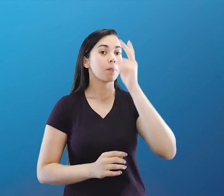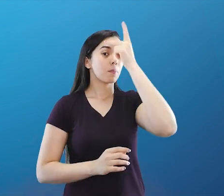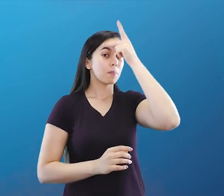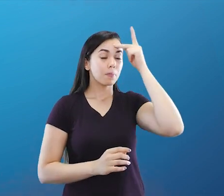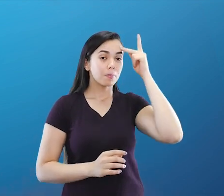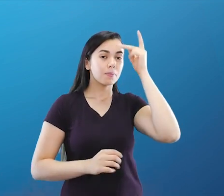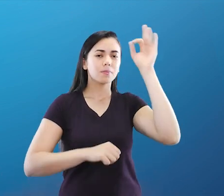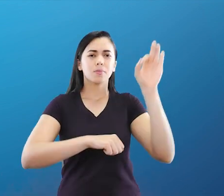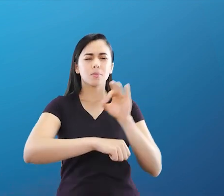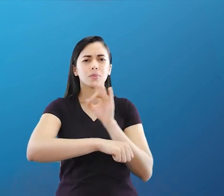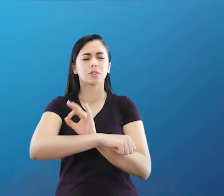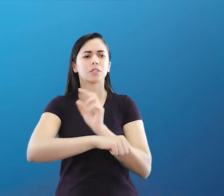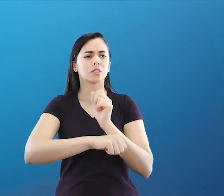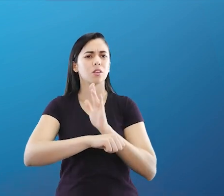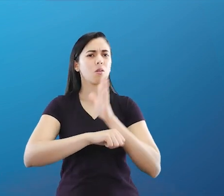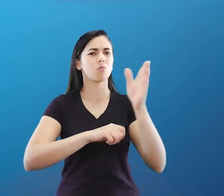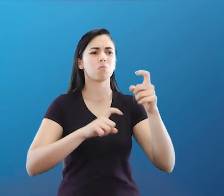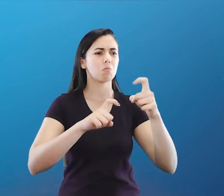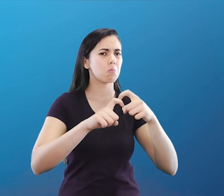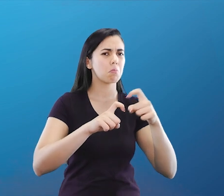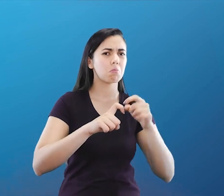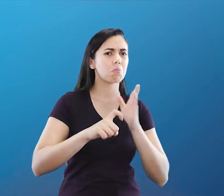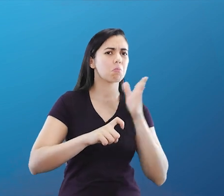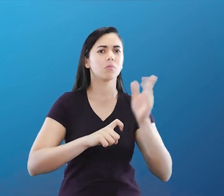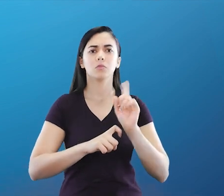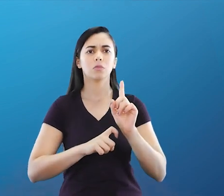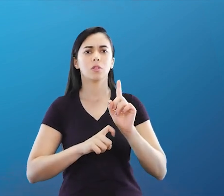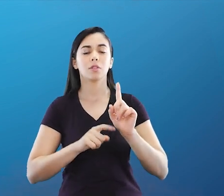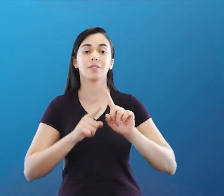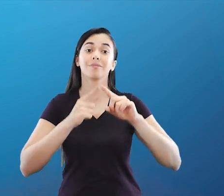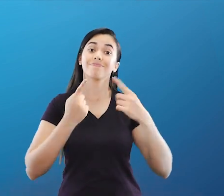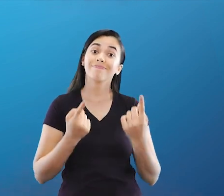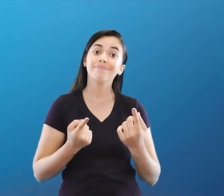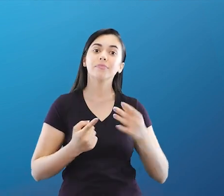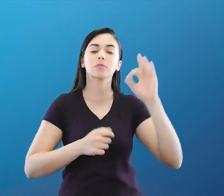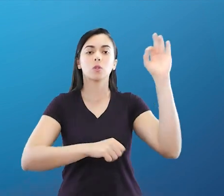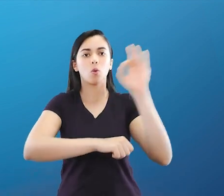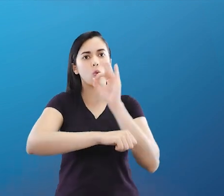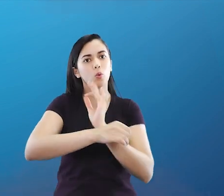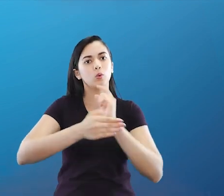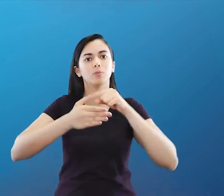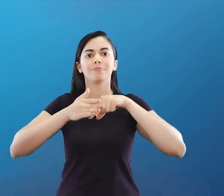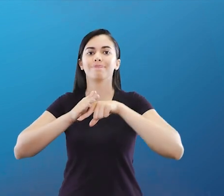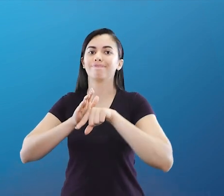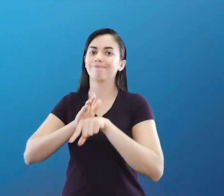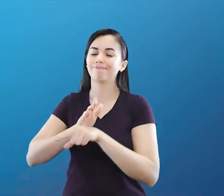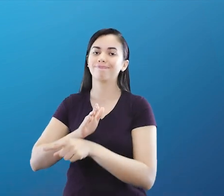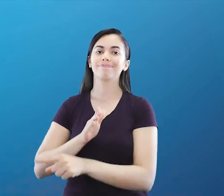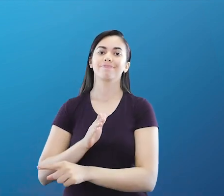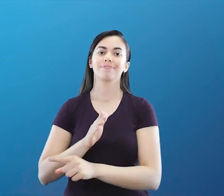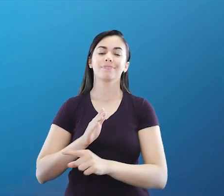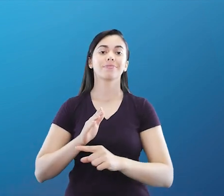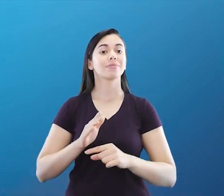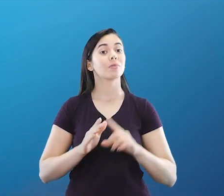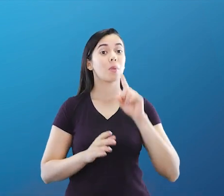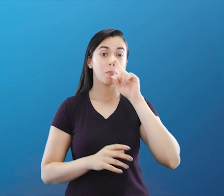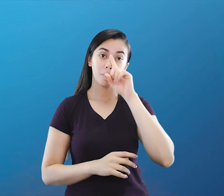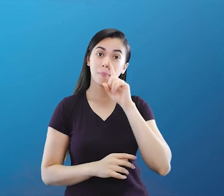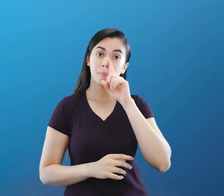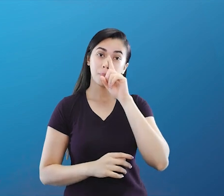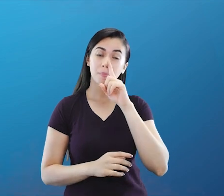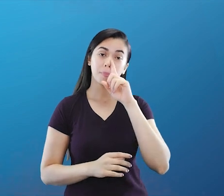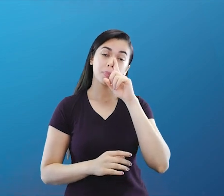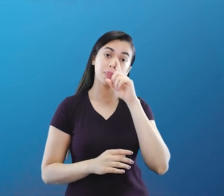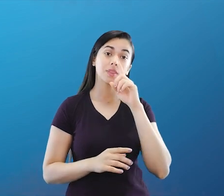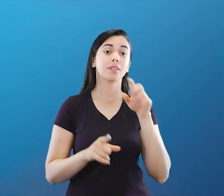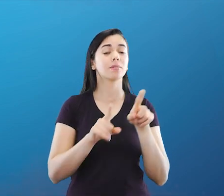infectada não procurar atendimento médico, a dengue pode piorar, pode desenvolver algumas formas mais graves